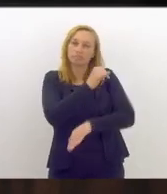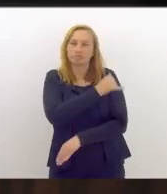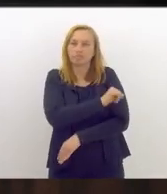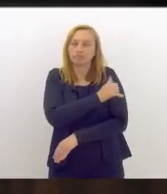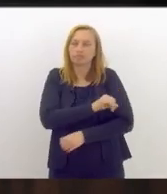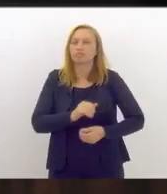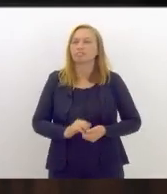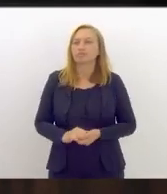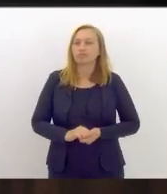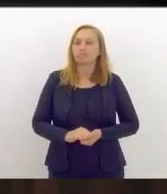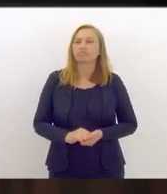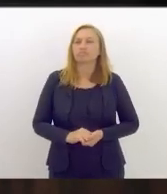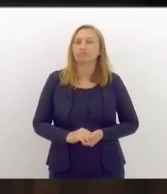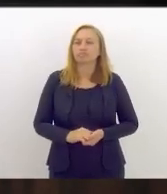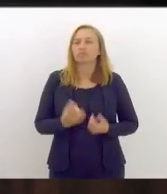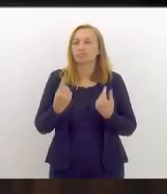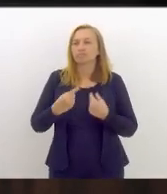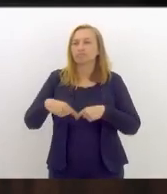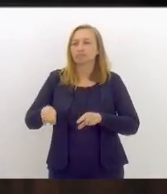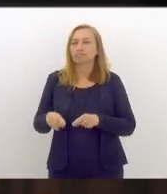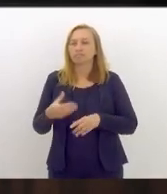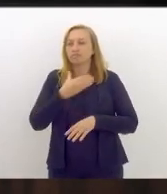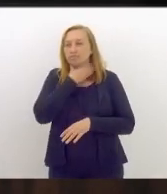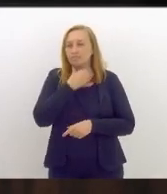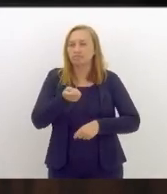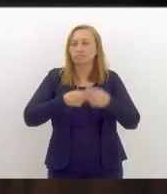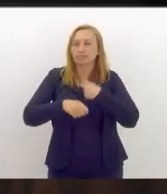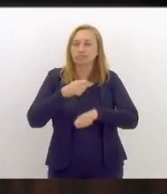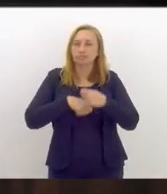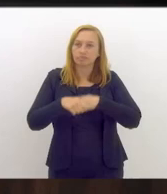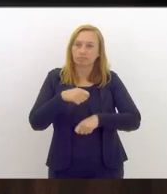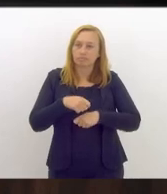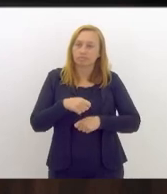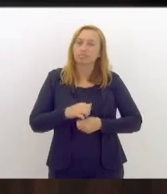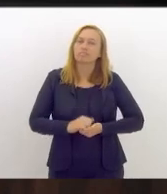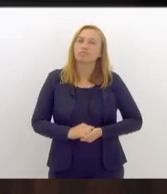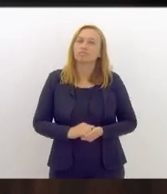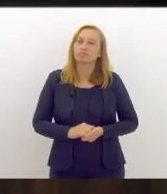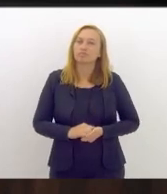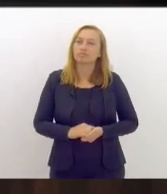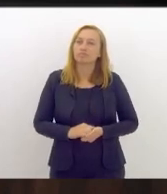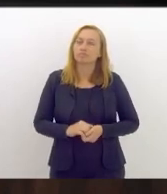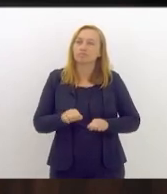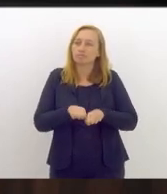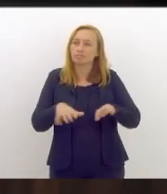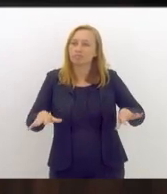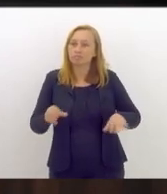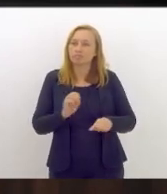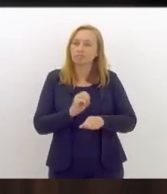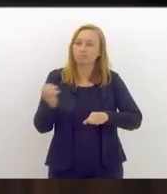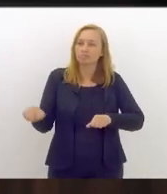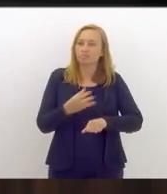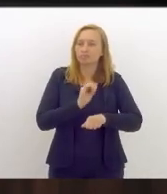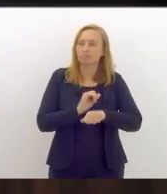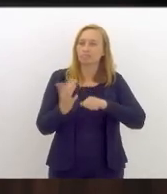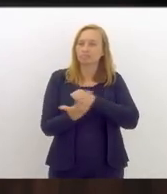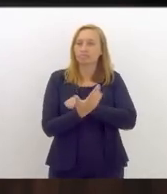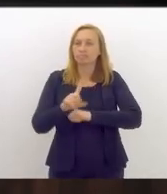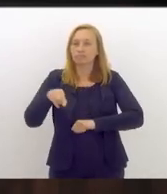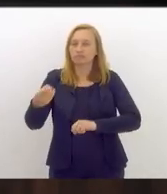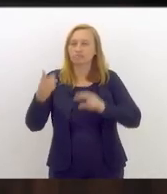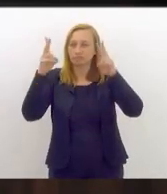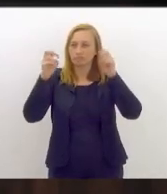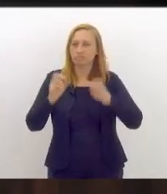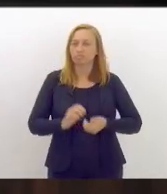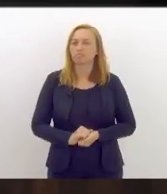enfrentamente enfrentamento e combate à crise econômica causada pelas medidas de contenção da pandemia do novo coronavírus e da outras providências